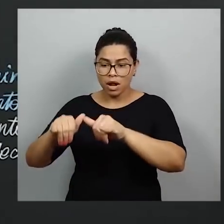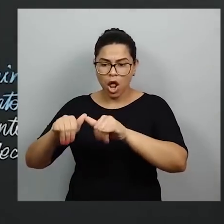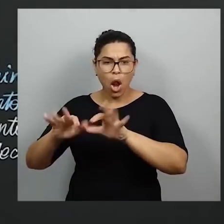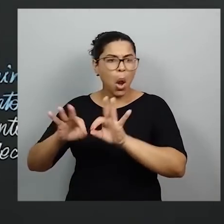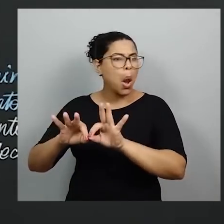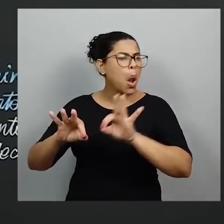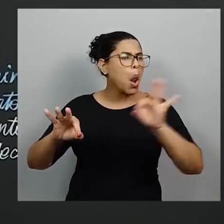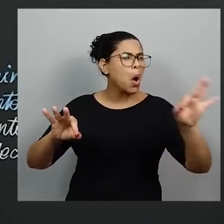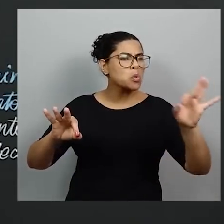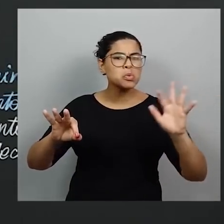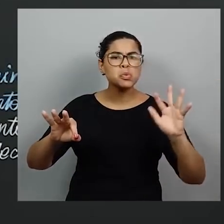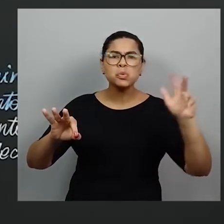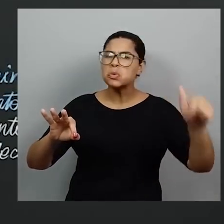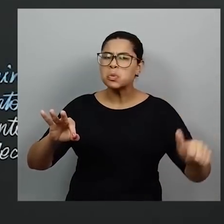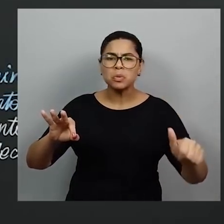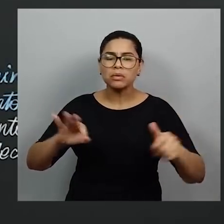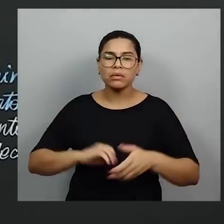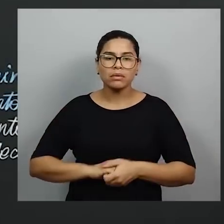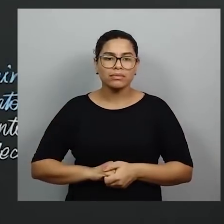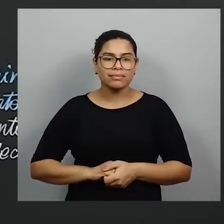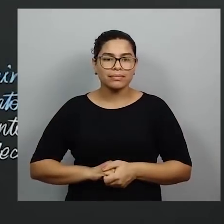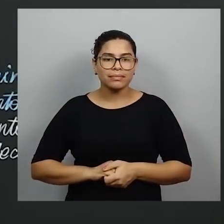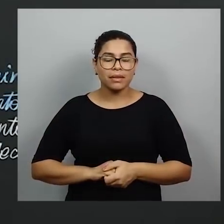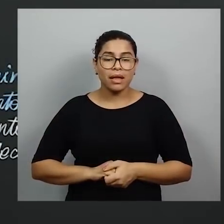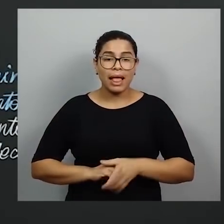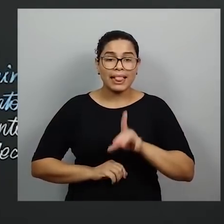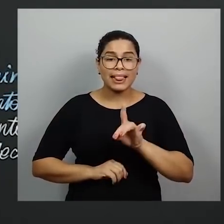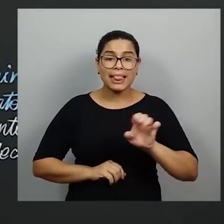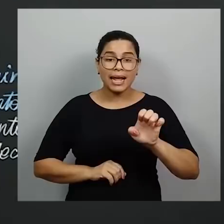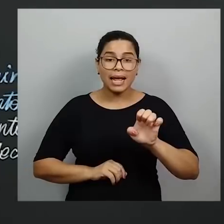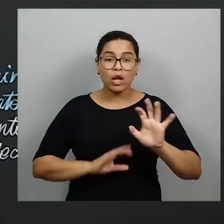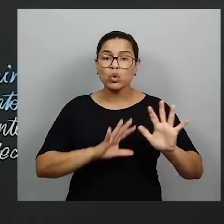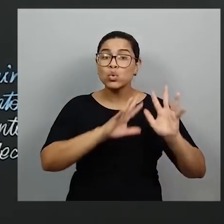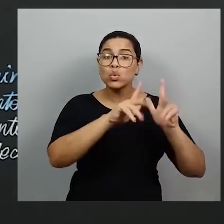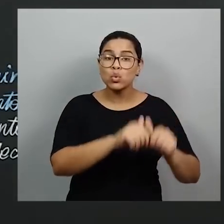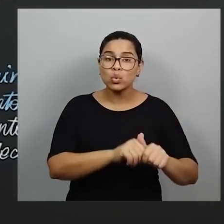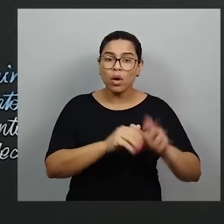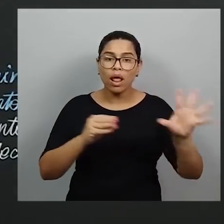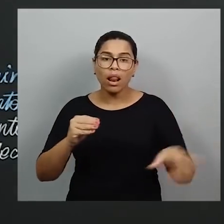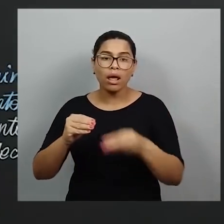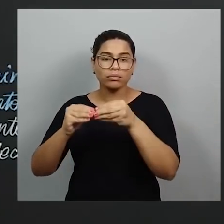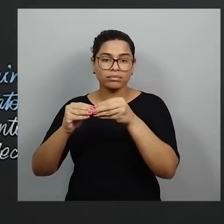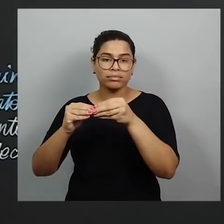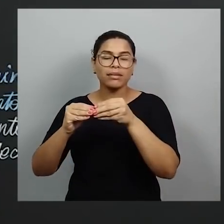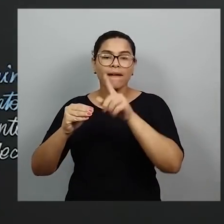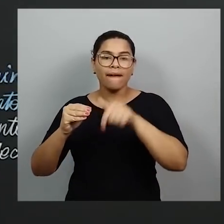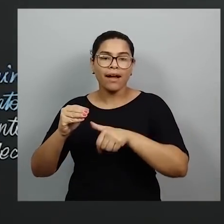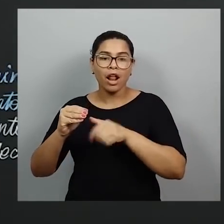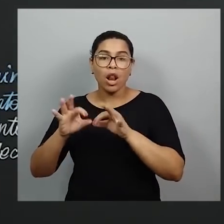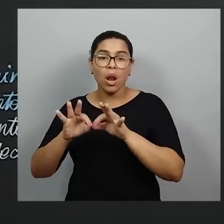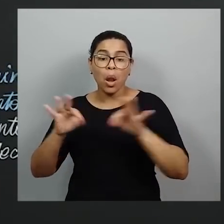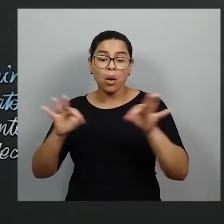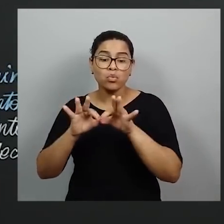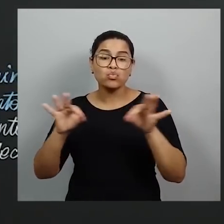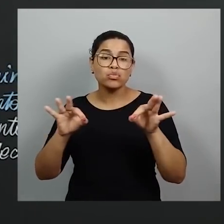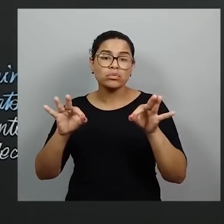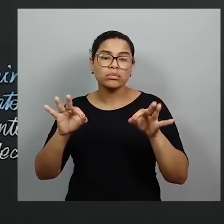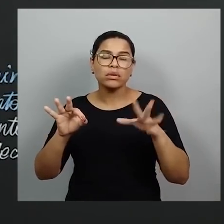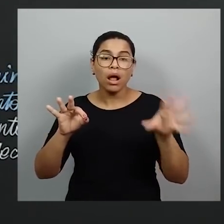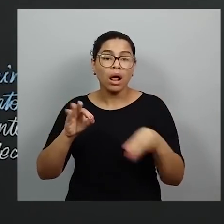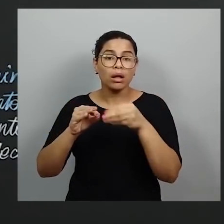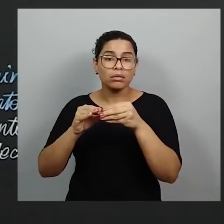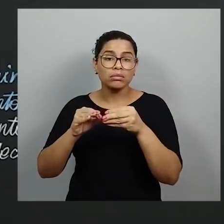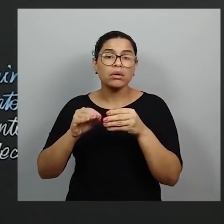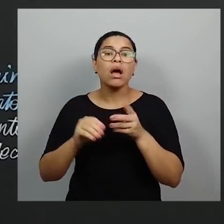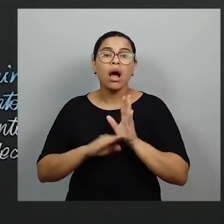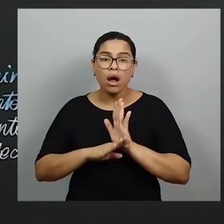de tudo. Esse de tudo aí é um complemento da palavra longe e que acrescenta, não é só um